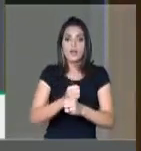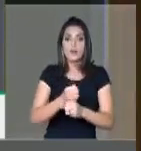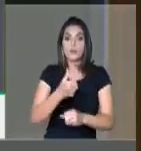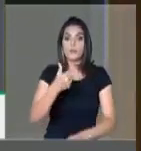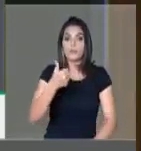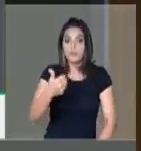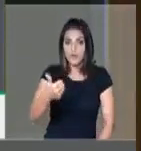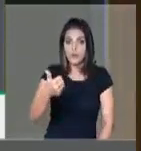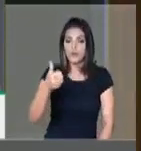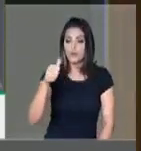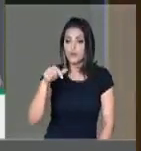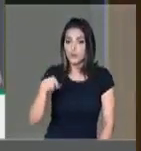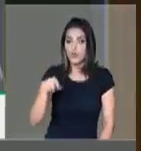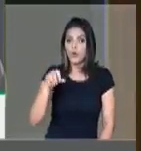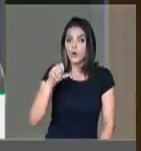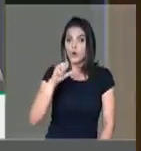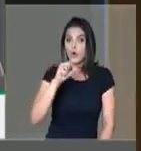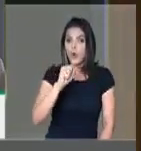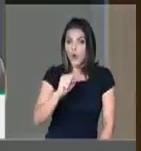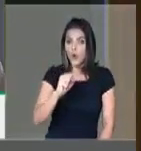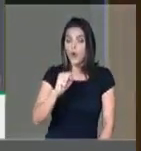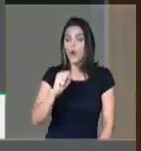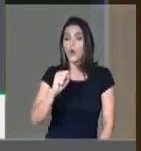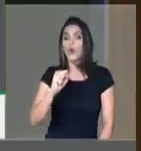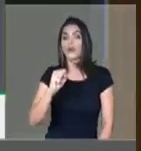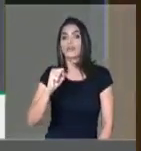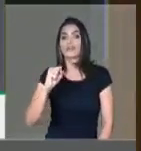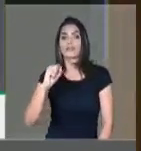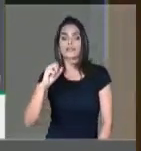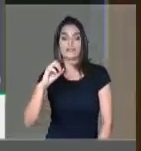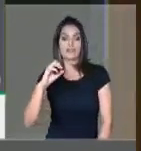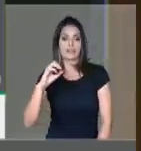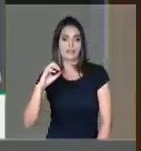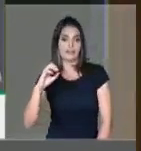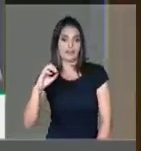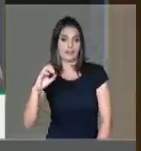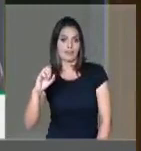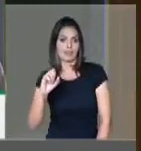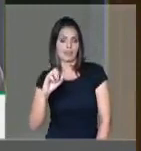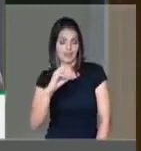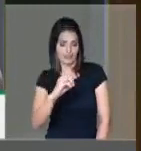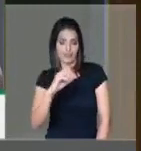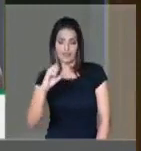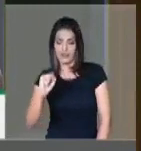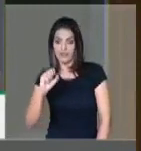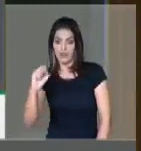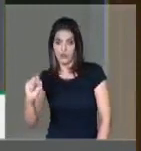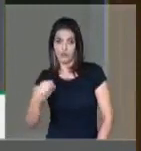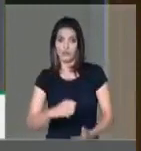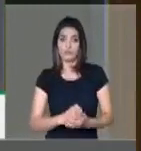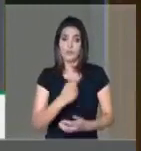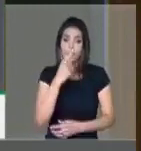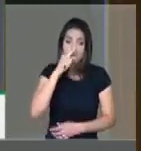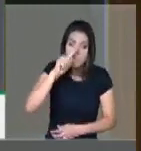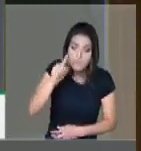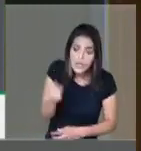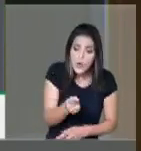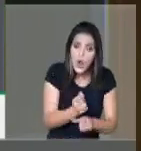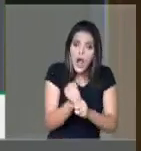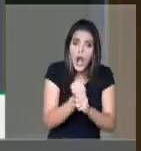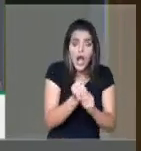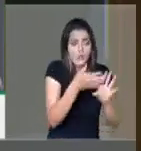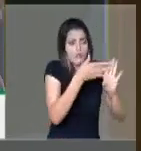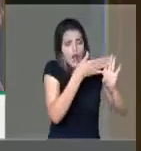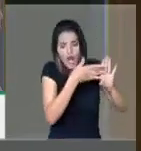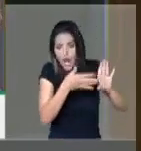1088, na Itália. Passados quase um milênio, esse permanece intocado nas